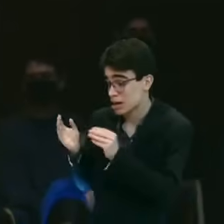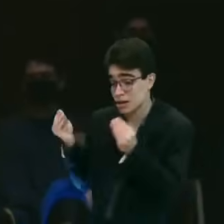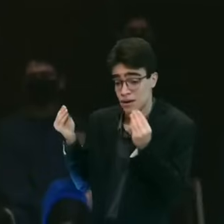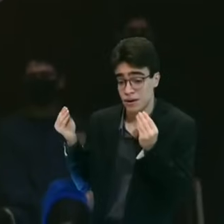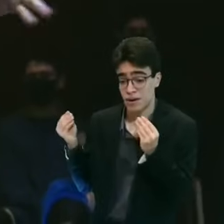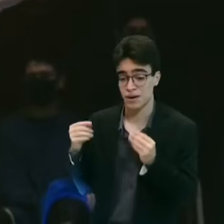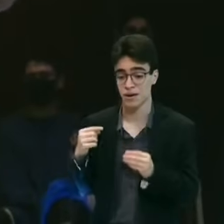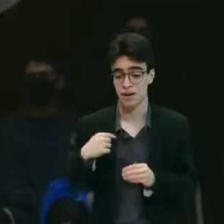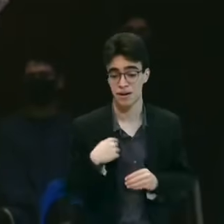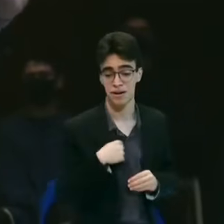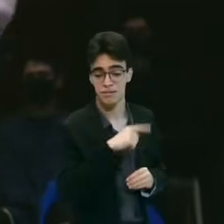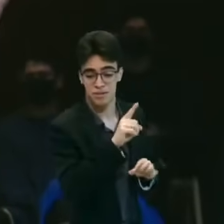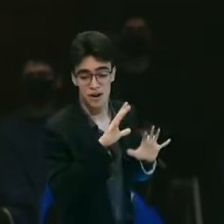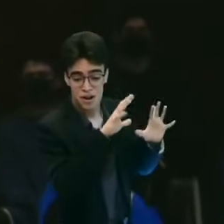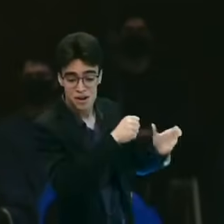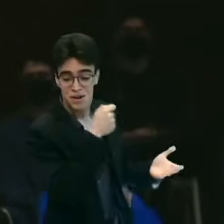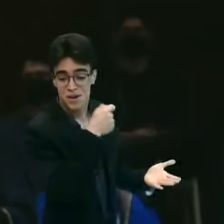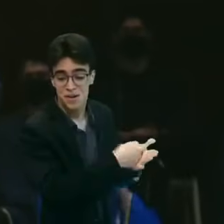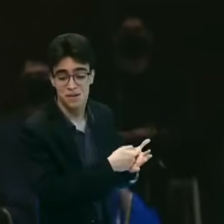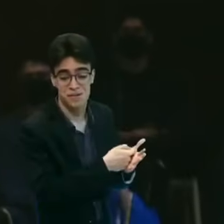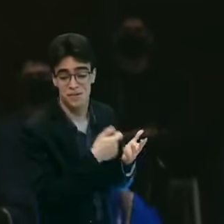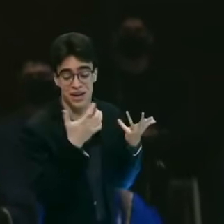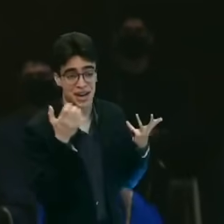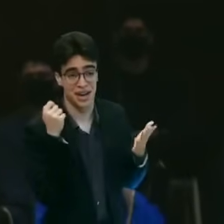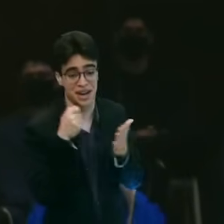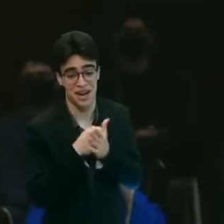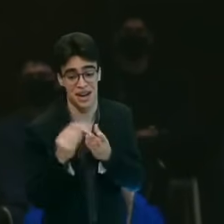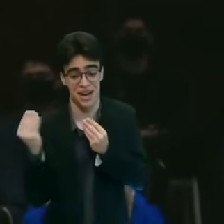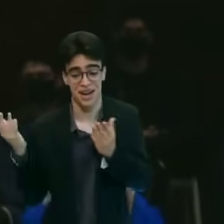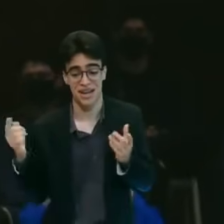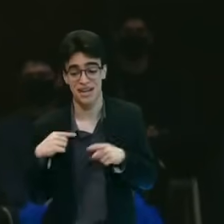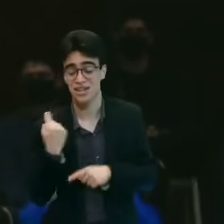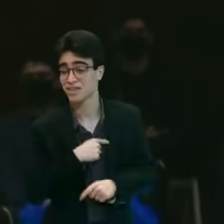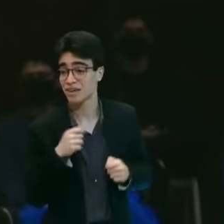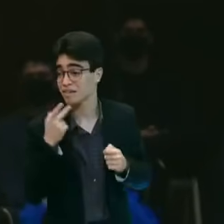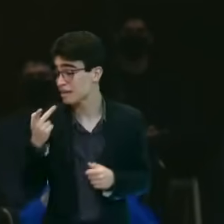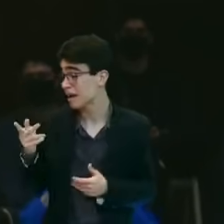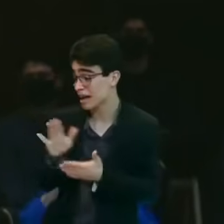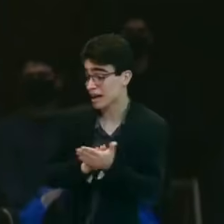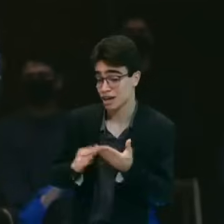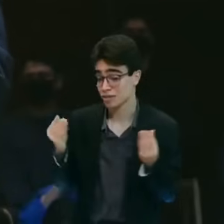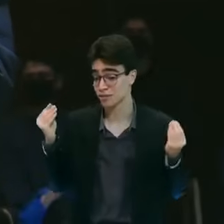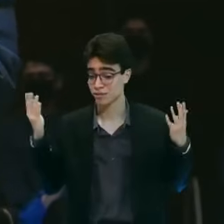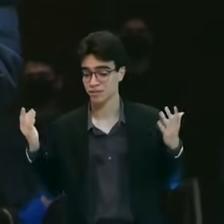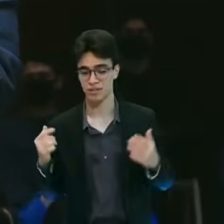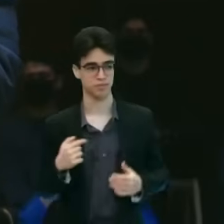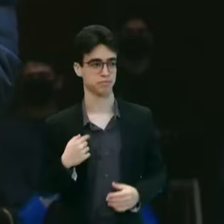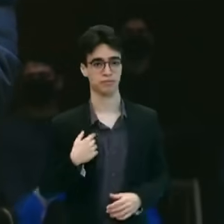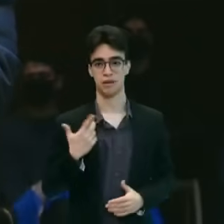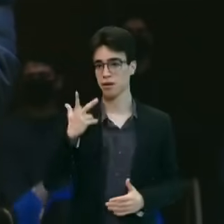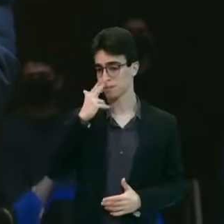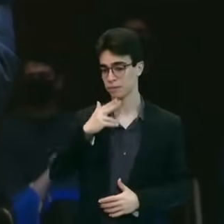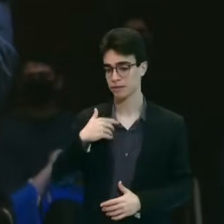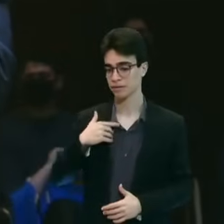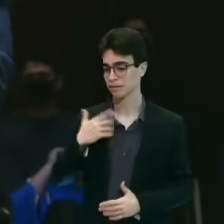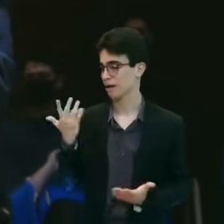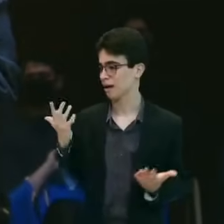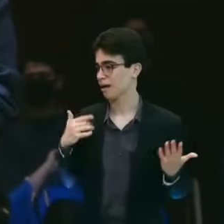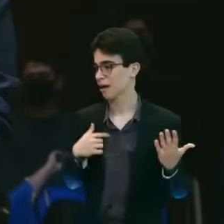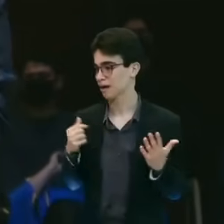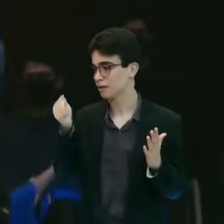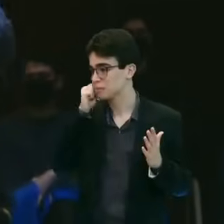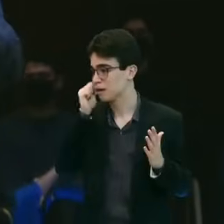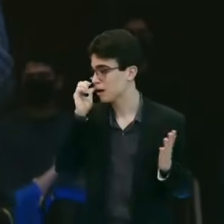vamos passar em algum lugar, comprar uma comida e vamos para lá. E como é que a gente vai falar? Chegar lá na cara de pau assim, falou: não, a gente